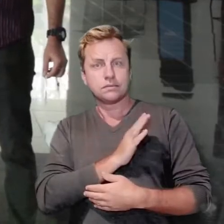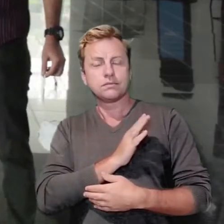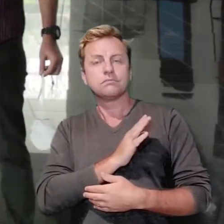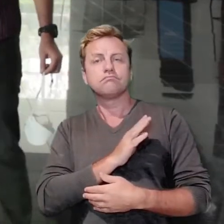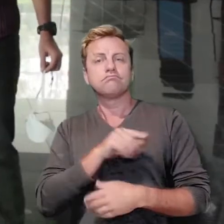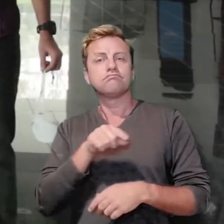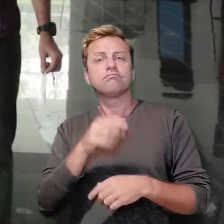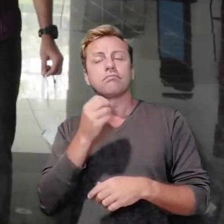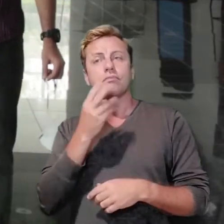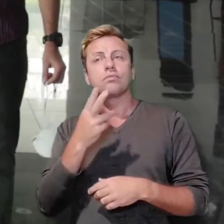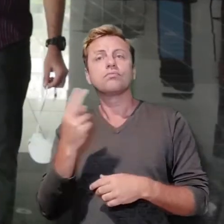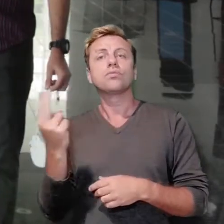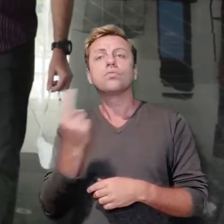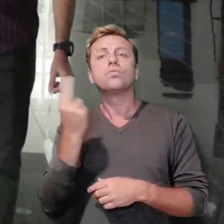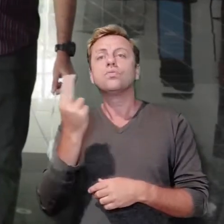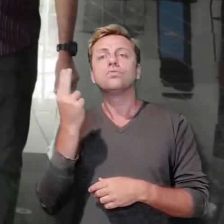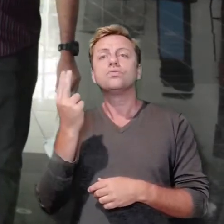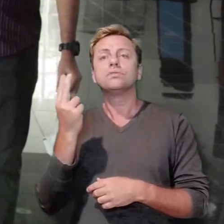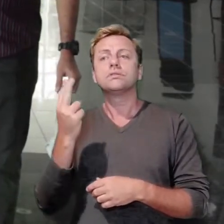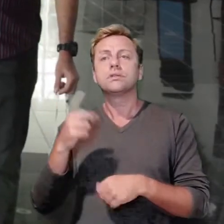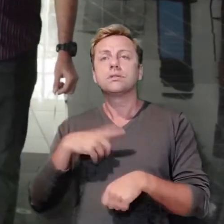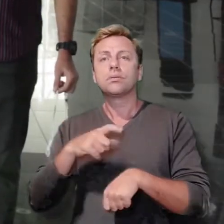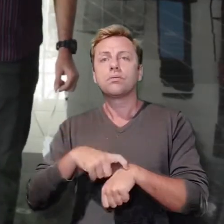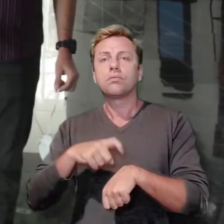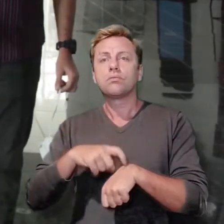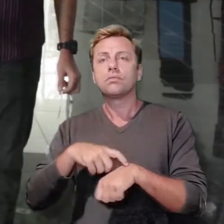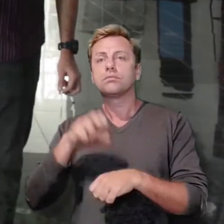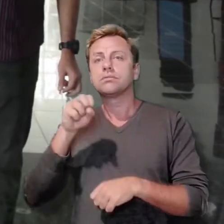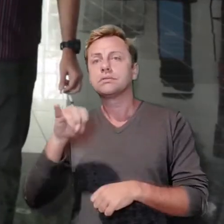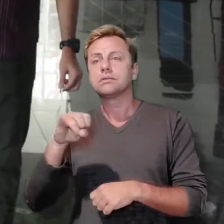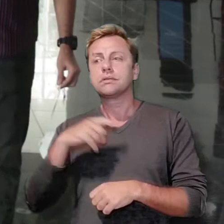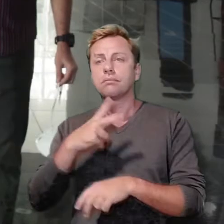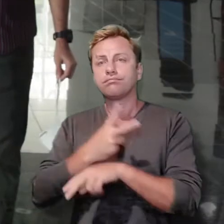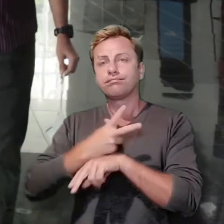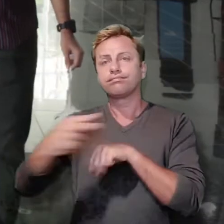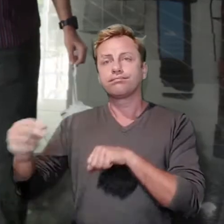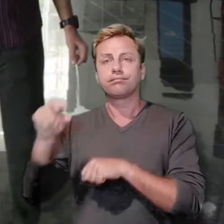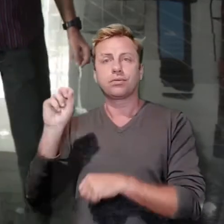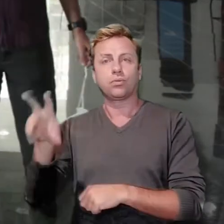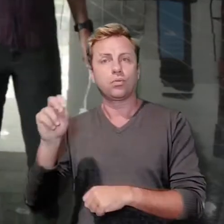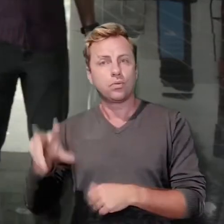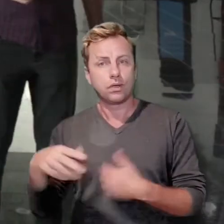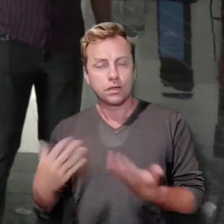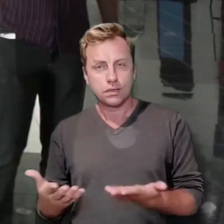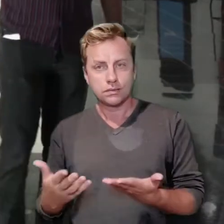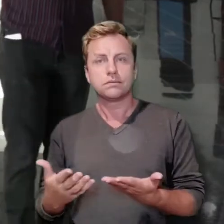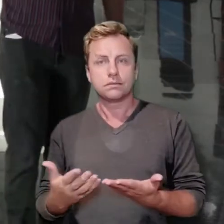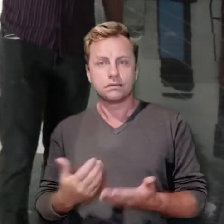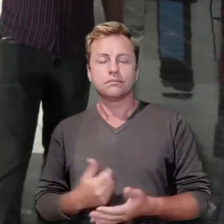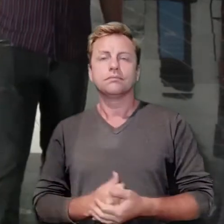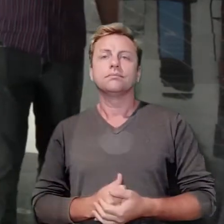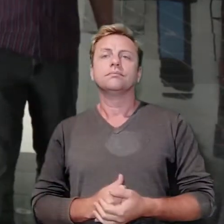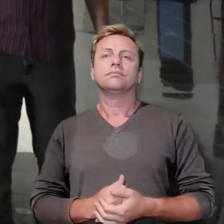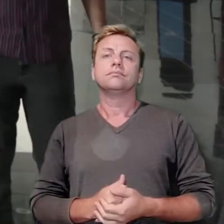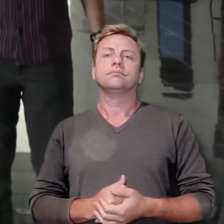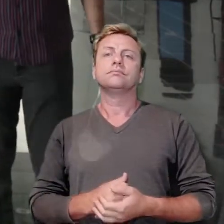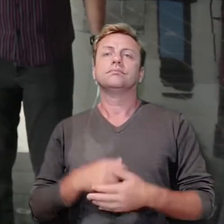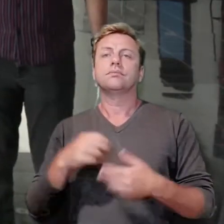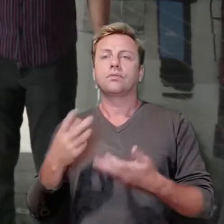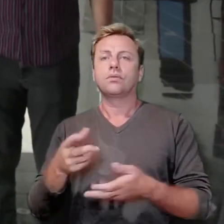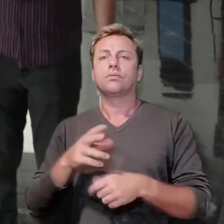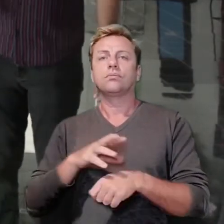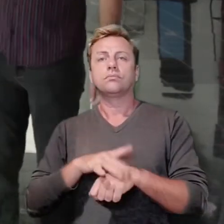ela serve também para que a gente use no momento onde a gente está combatendo uma infecção ou está combatendo uma